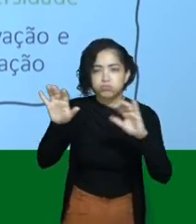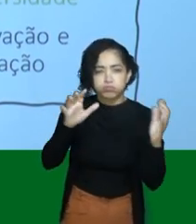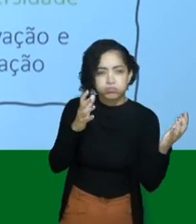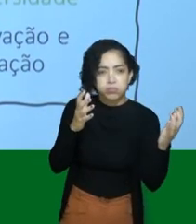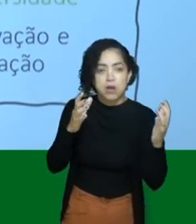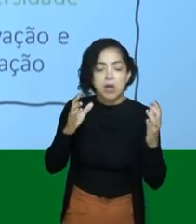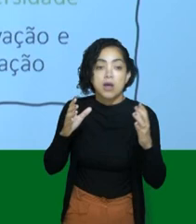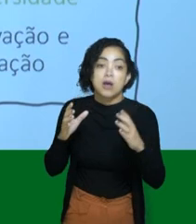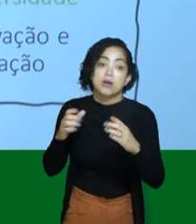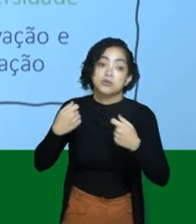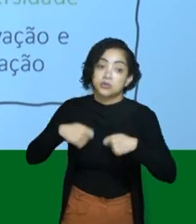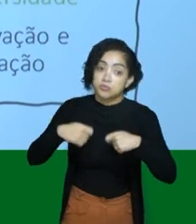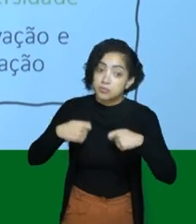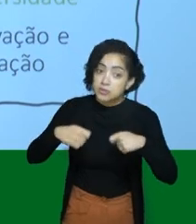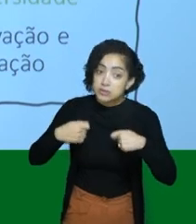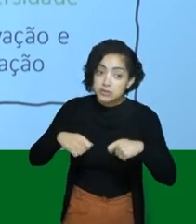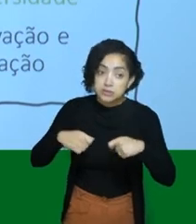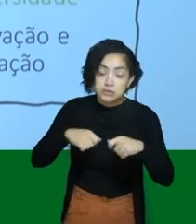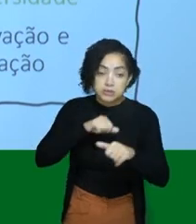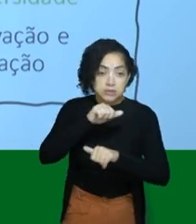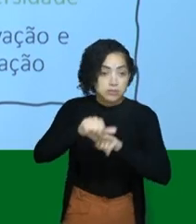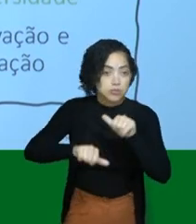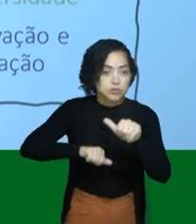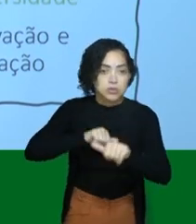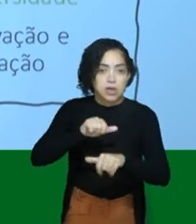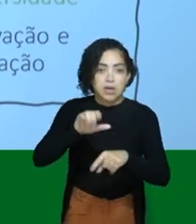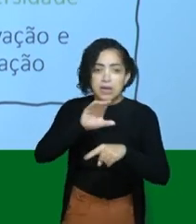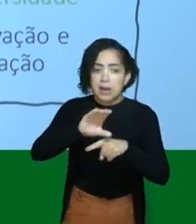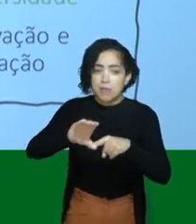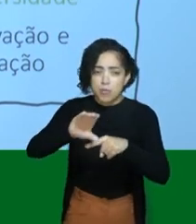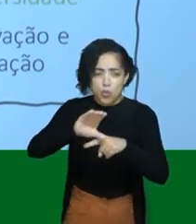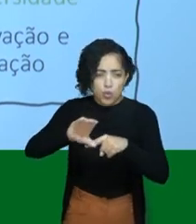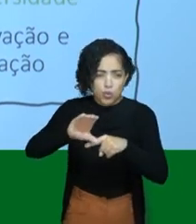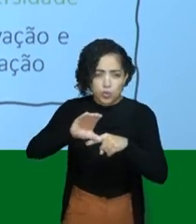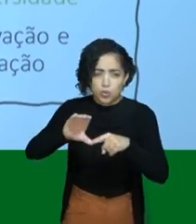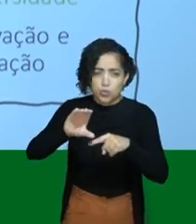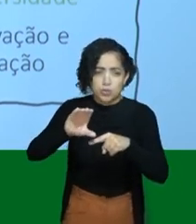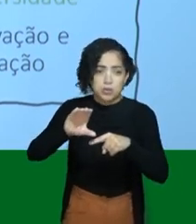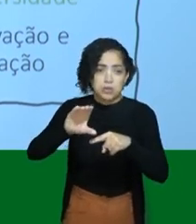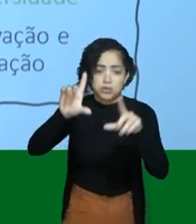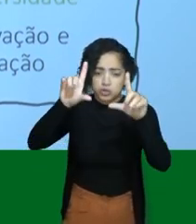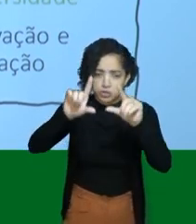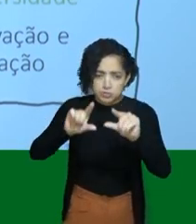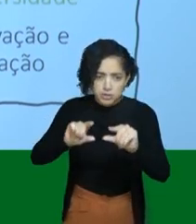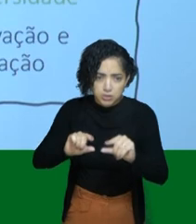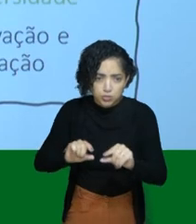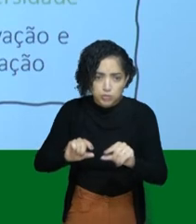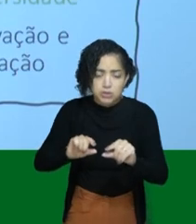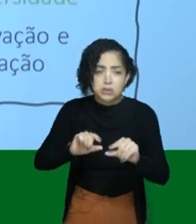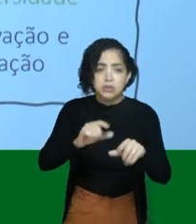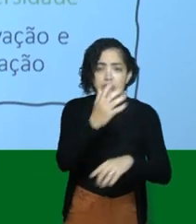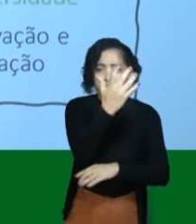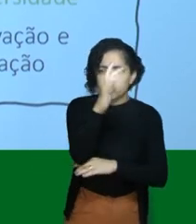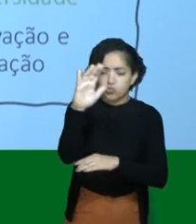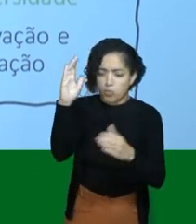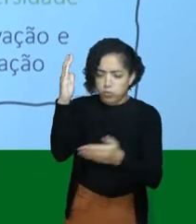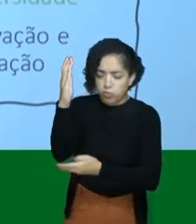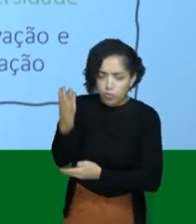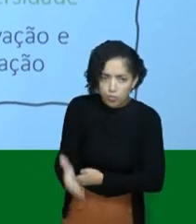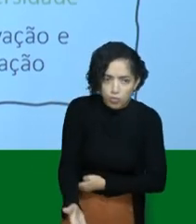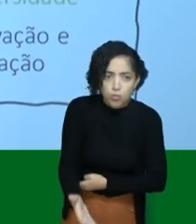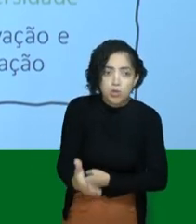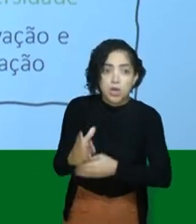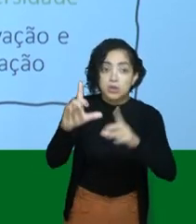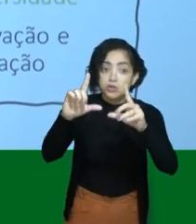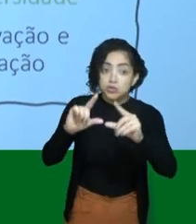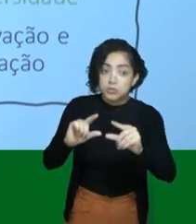tem que zerar as emissões de carbono. Tá? Tem que zerar. Como? Diminuindo desmatamento e queima de